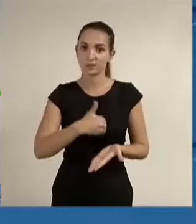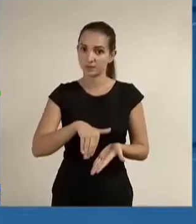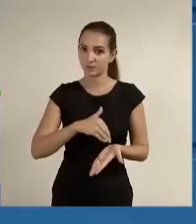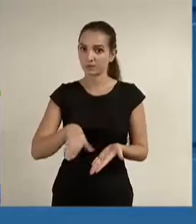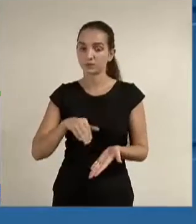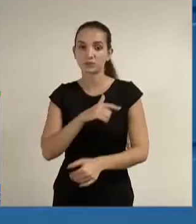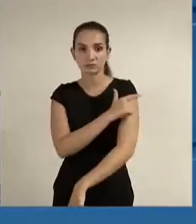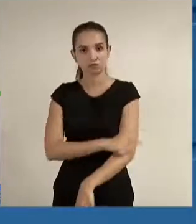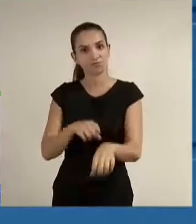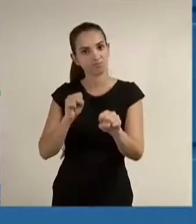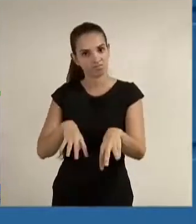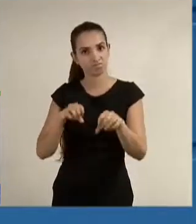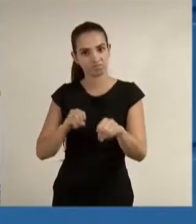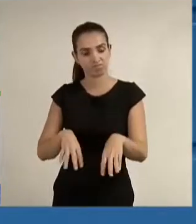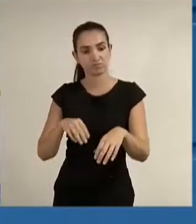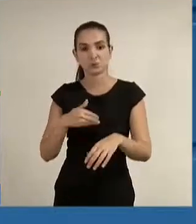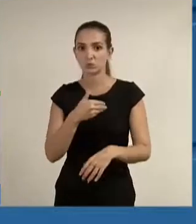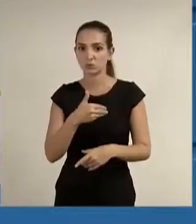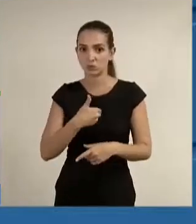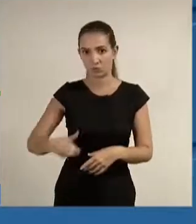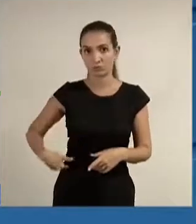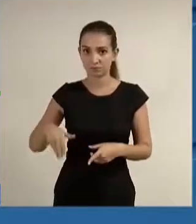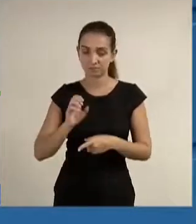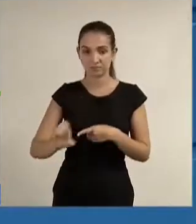Mota, secretária de Estado de Educação,